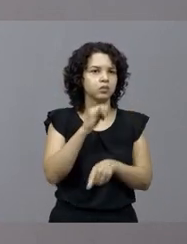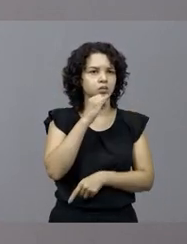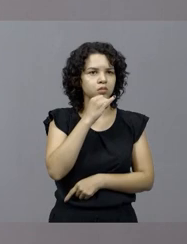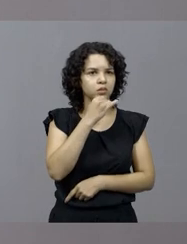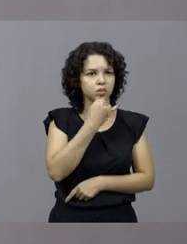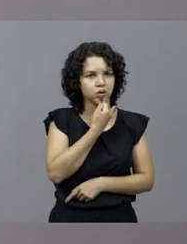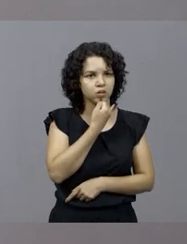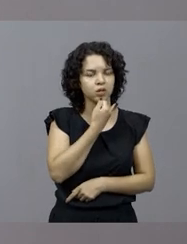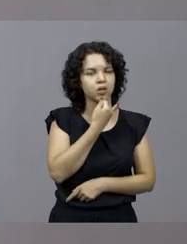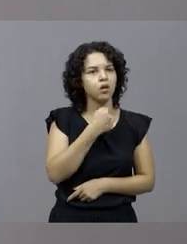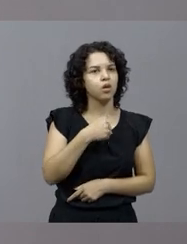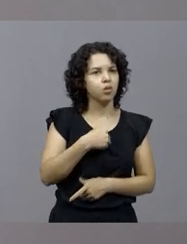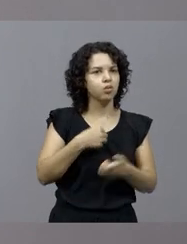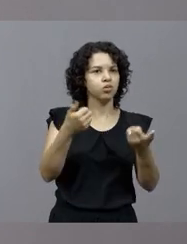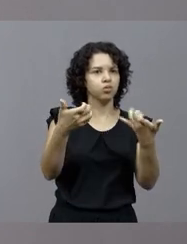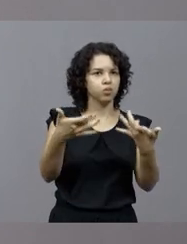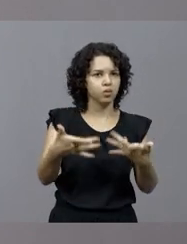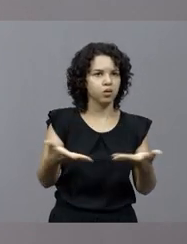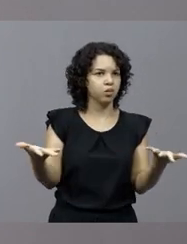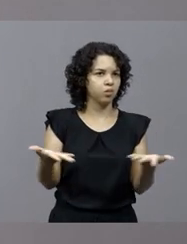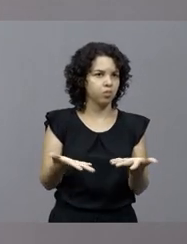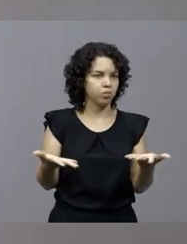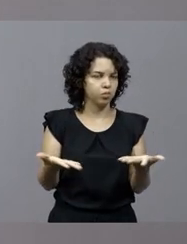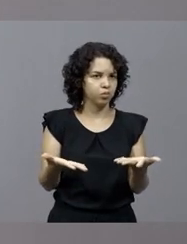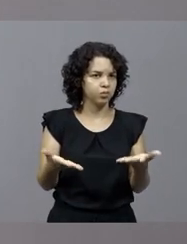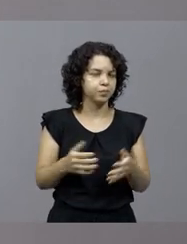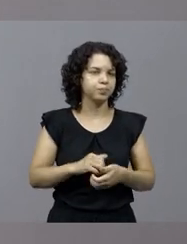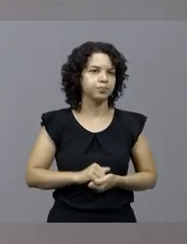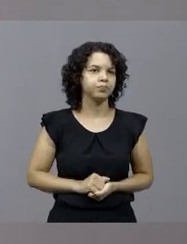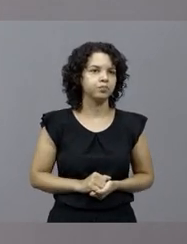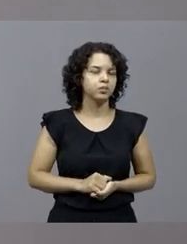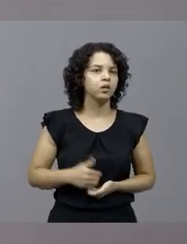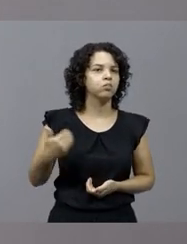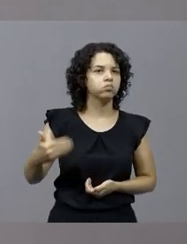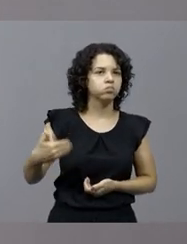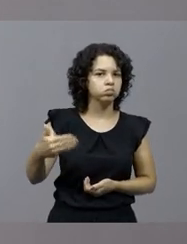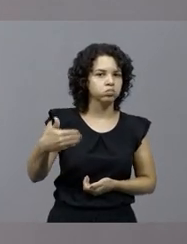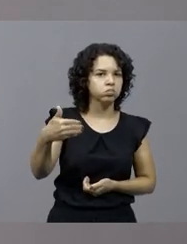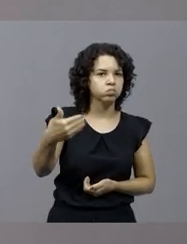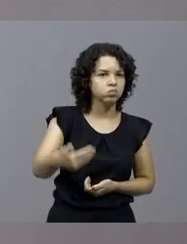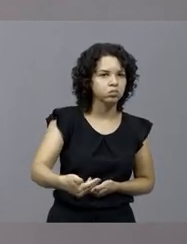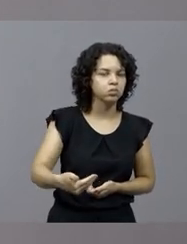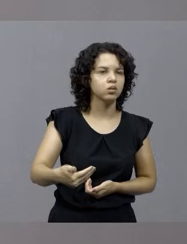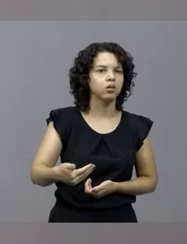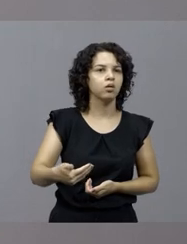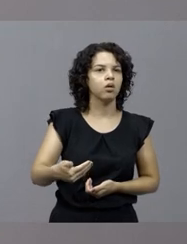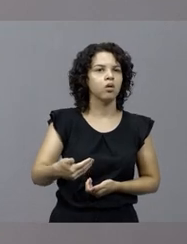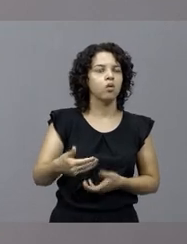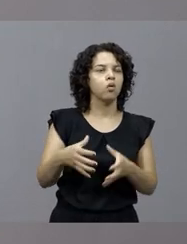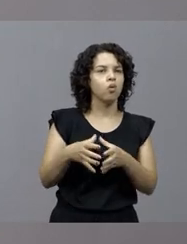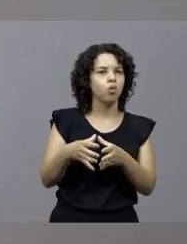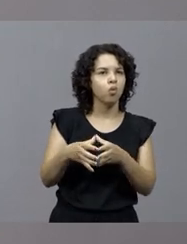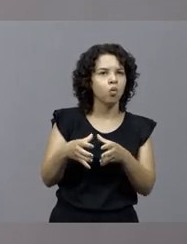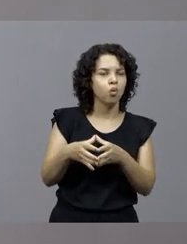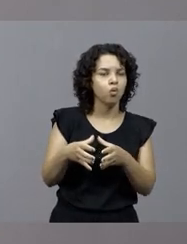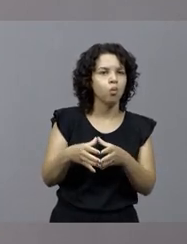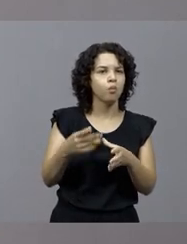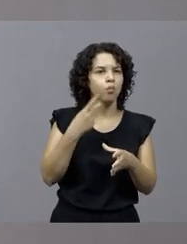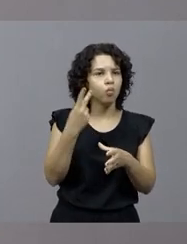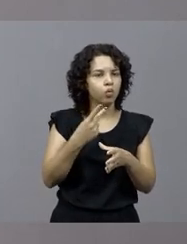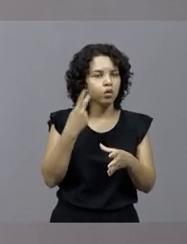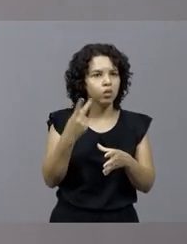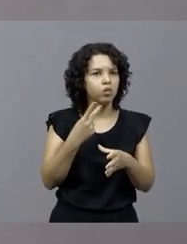tanto, que eu venho falar nessa data de hoje. É muito corriqueiro nós ouvirmos a esquerda, os políticos de esquerda,